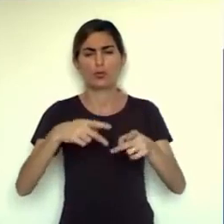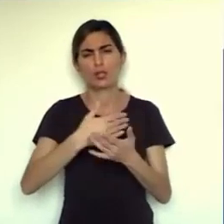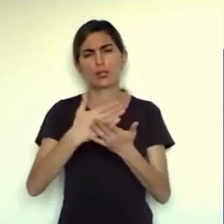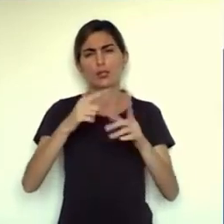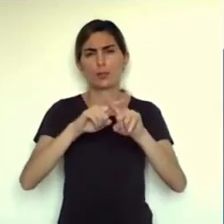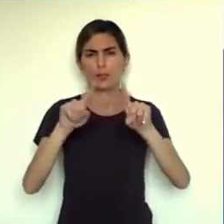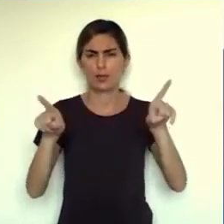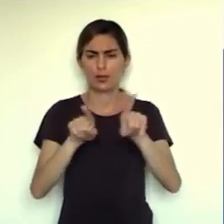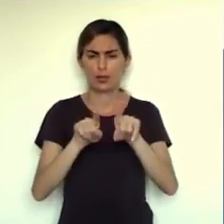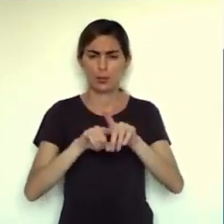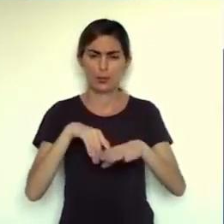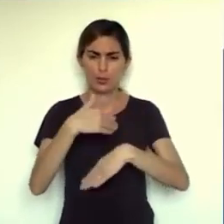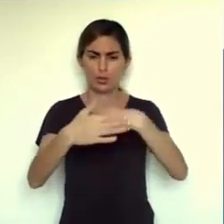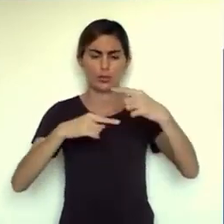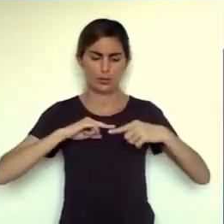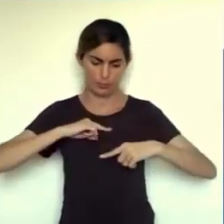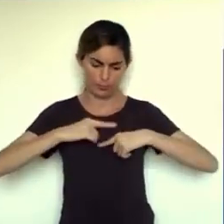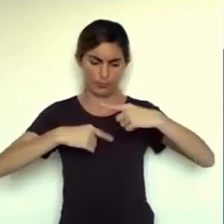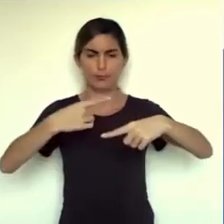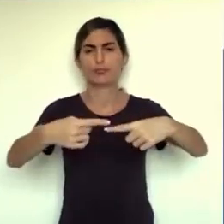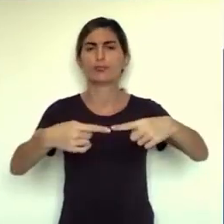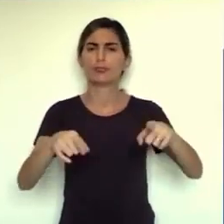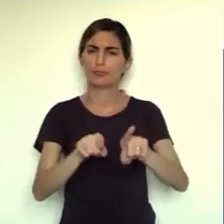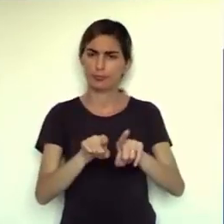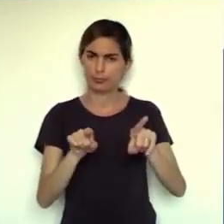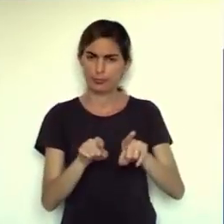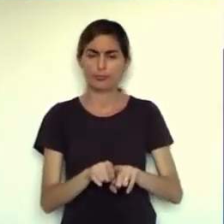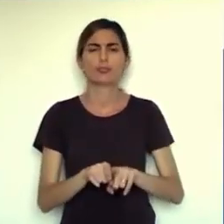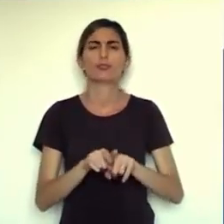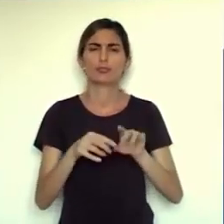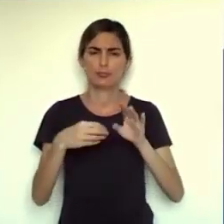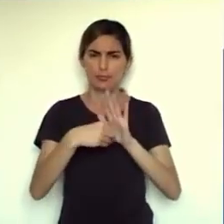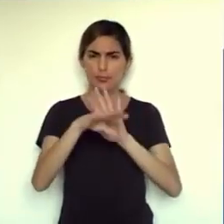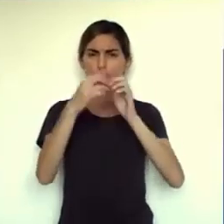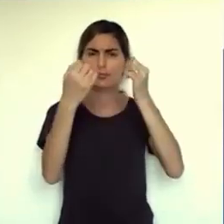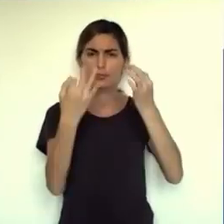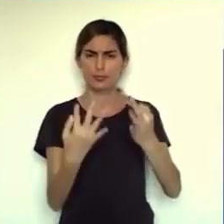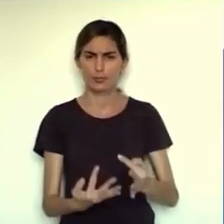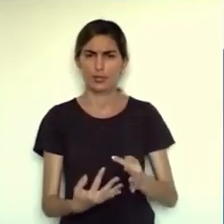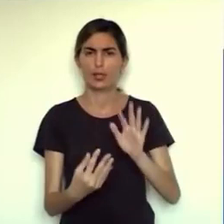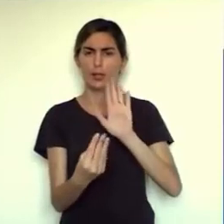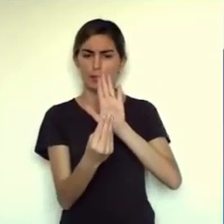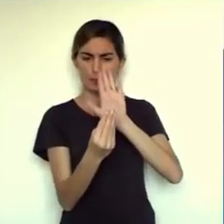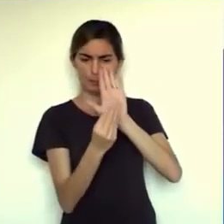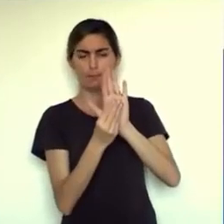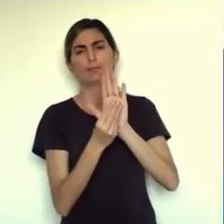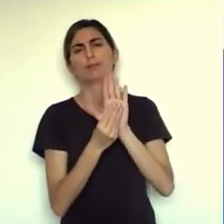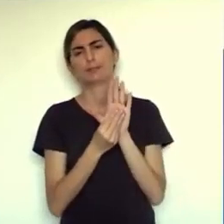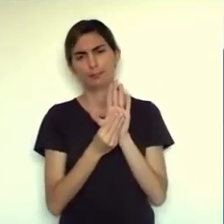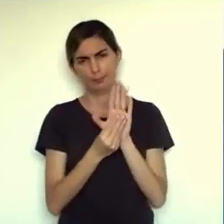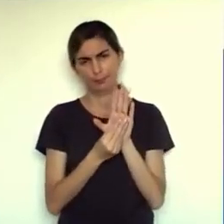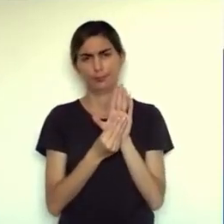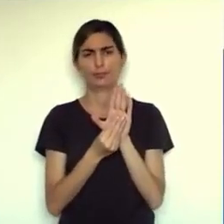da população, mas também do seu processo de descendência. Ela traz essa restrição, ela faz